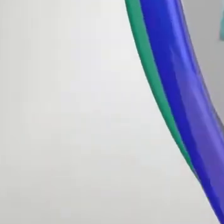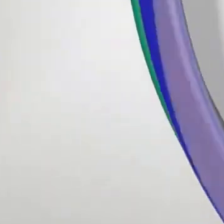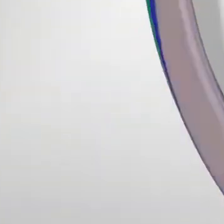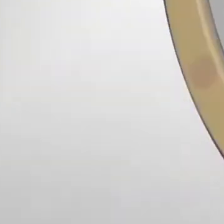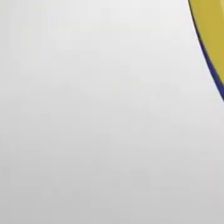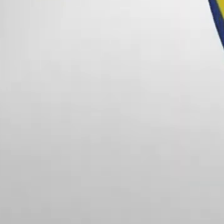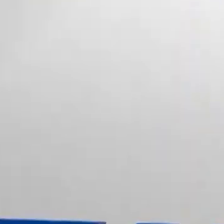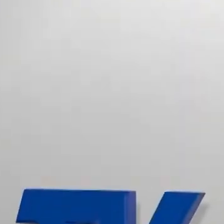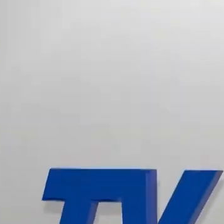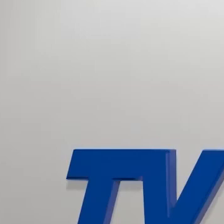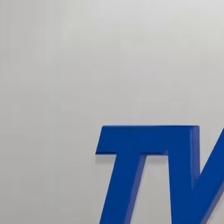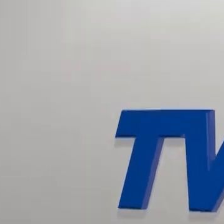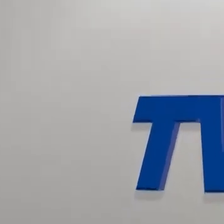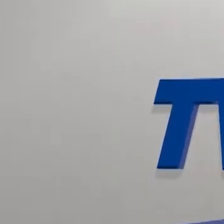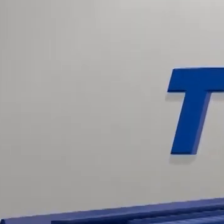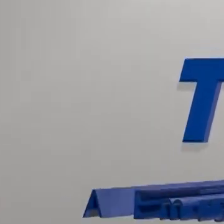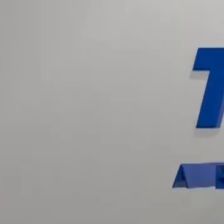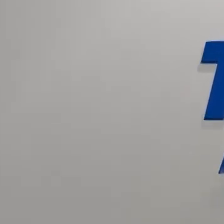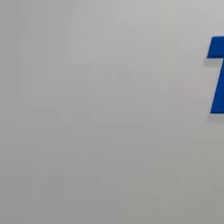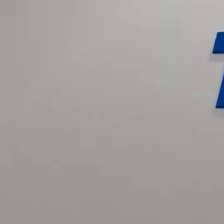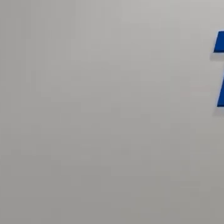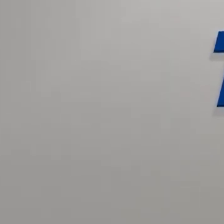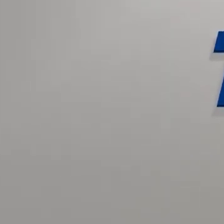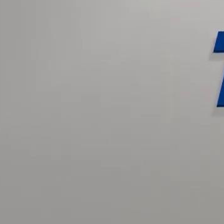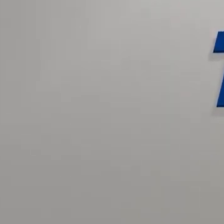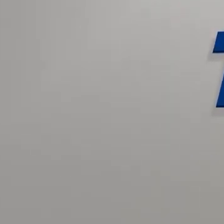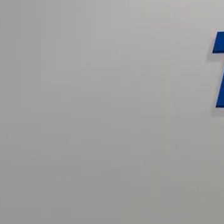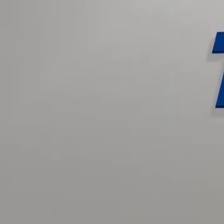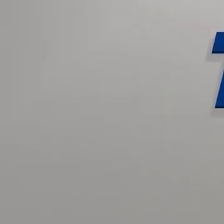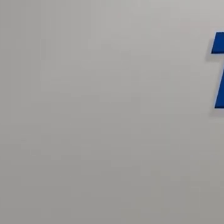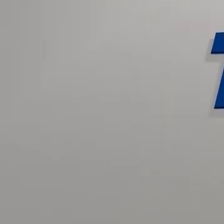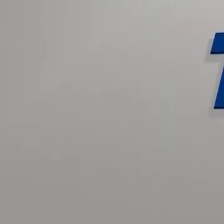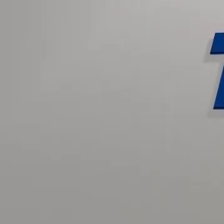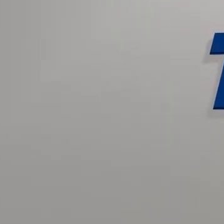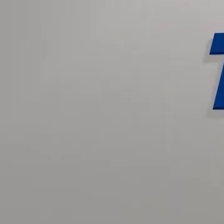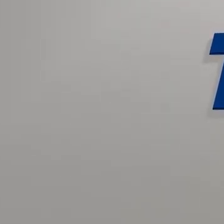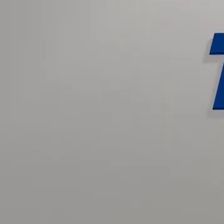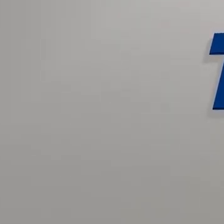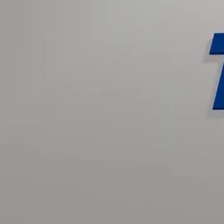TV Fortaleza, a emissora da Casa do Povo.